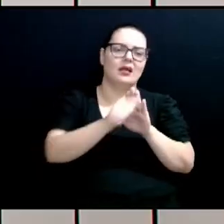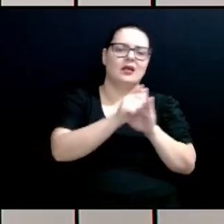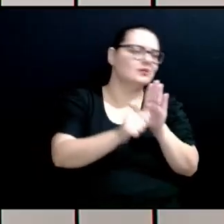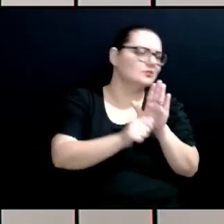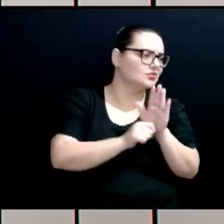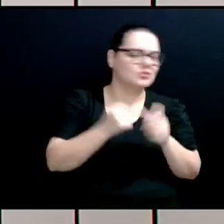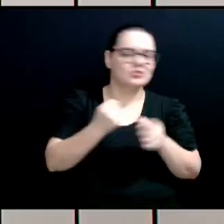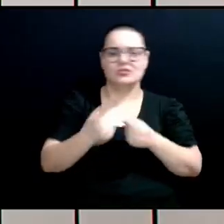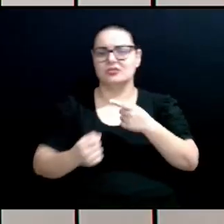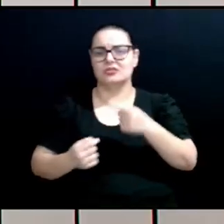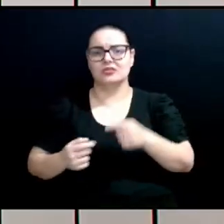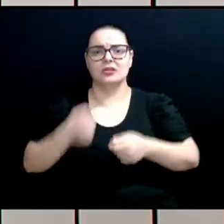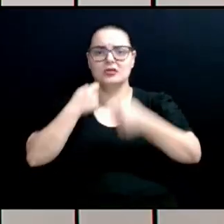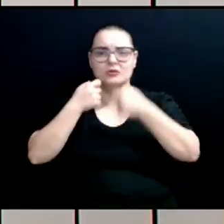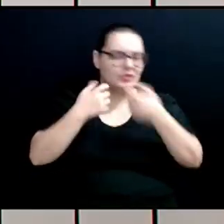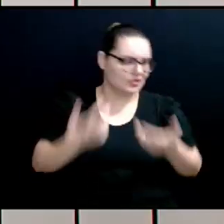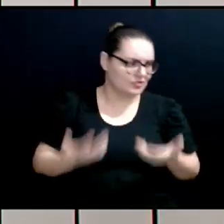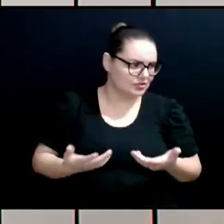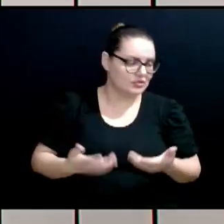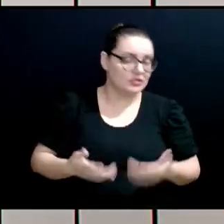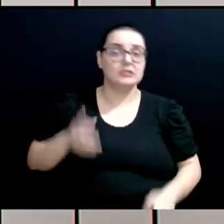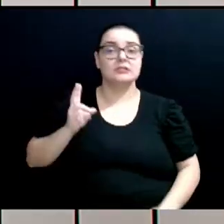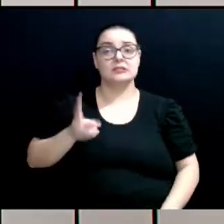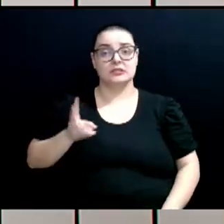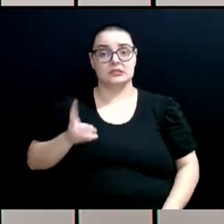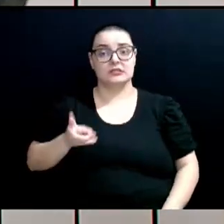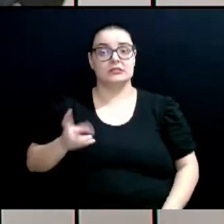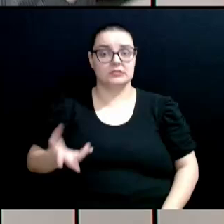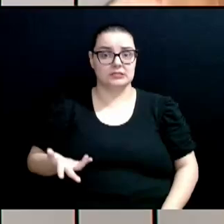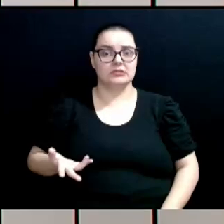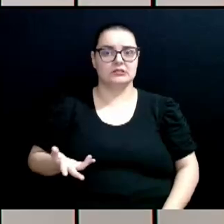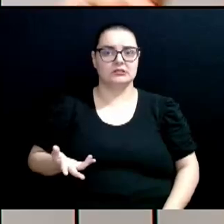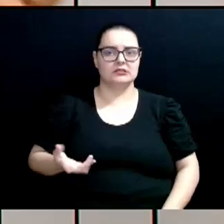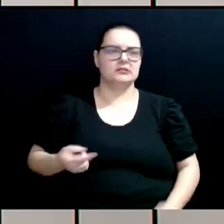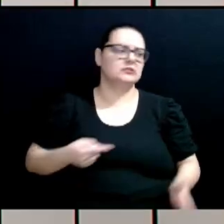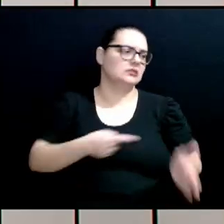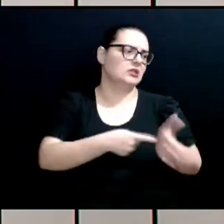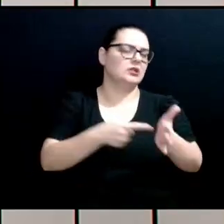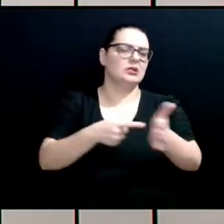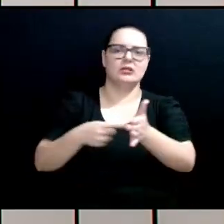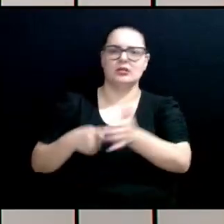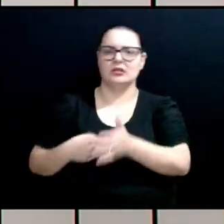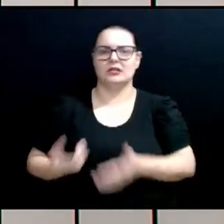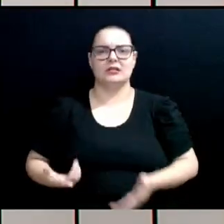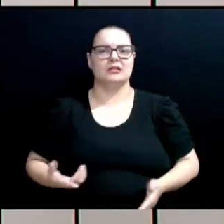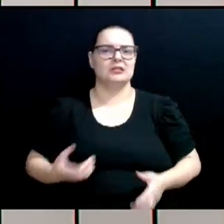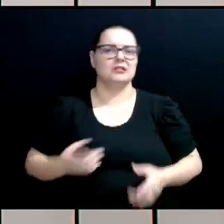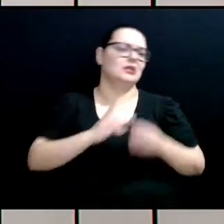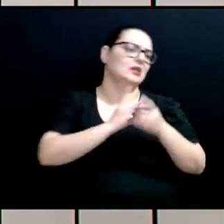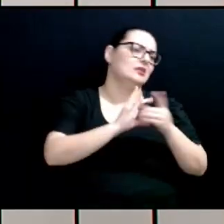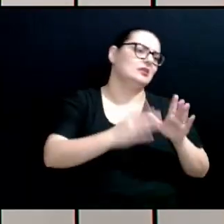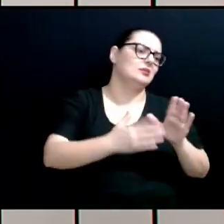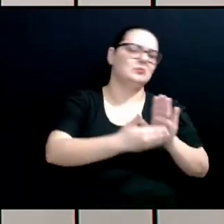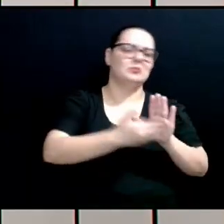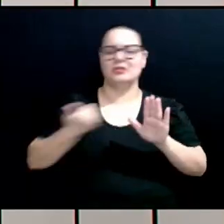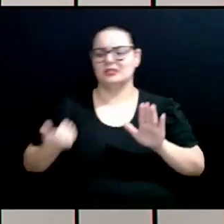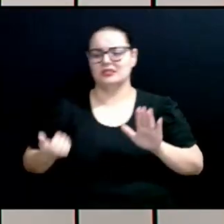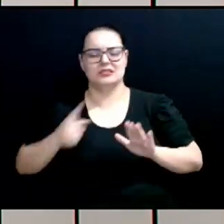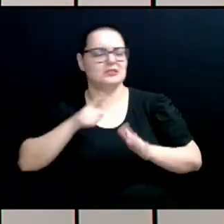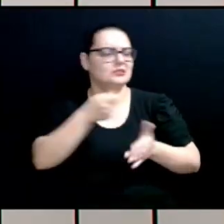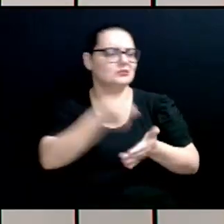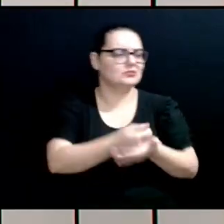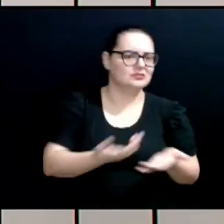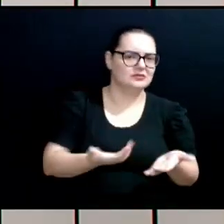reportagens, constantemente há denúncias de que ela está sendo violada, que ela não está sendo cumprida.